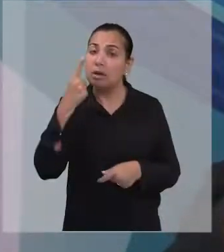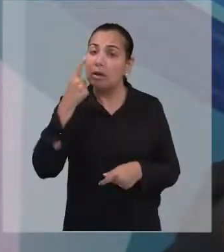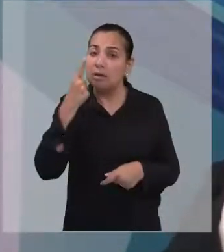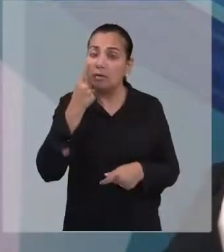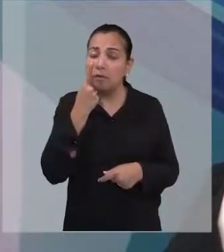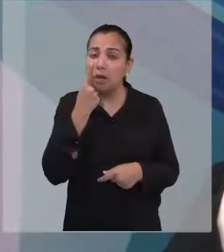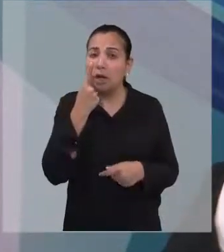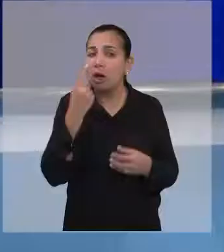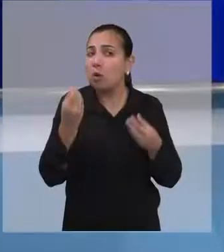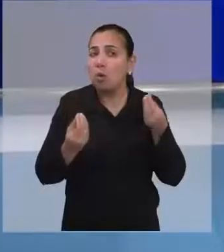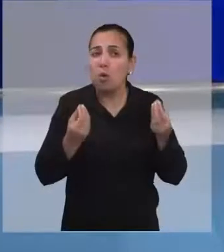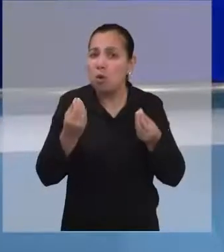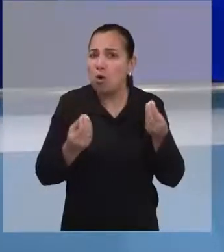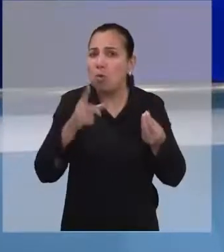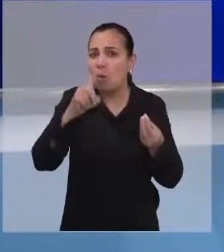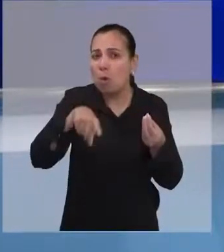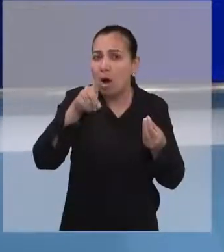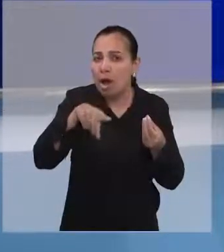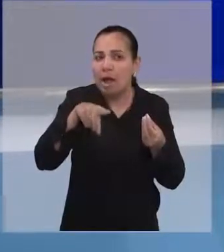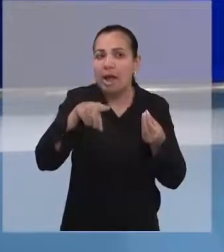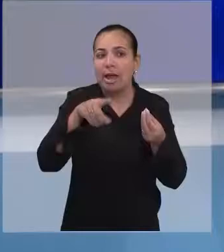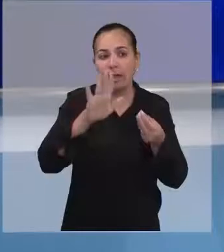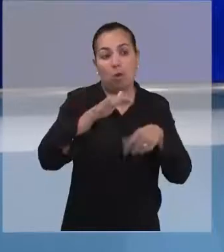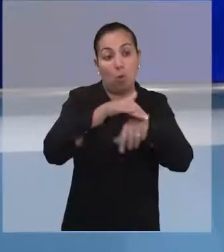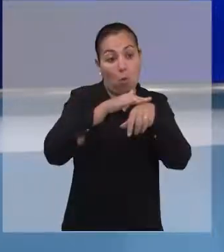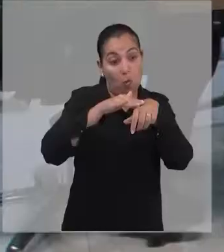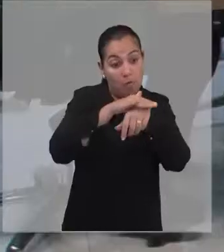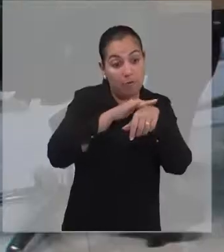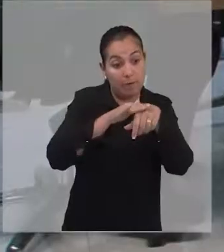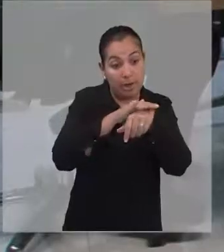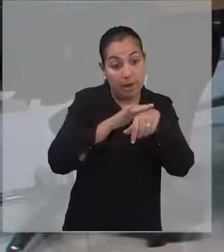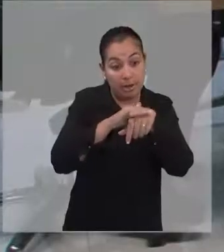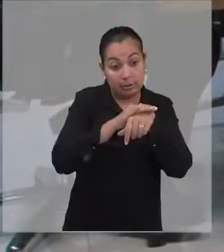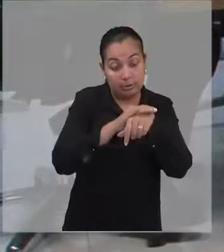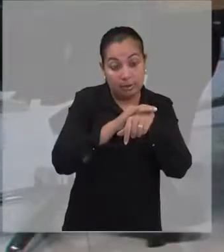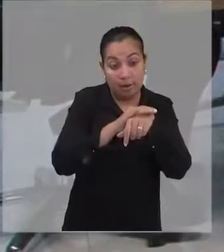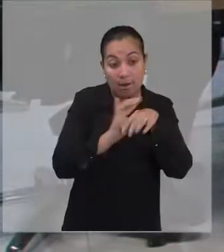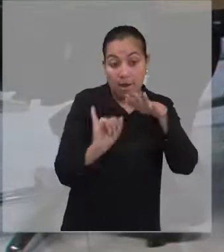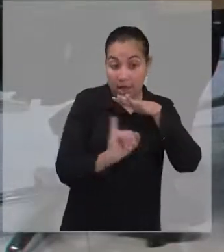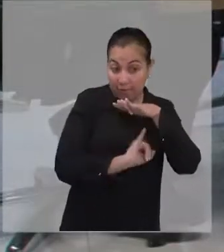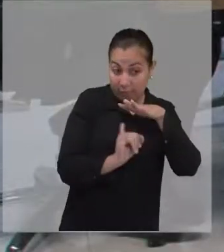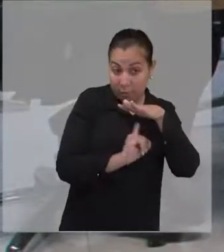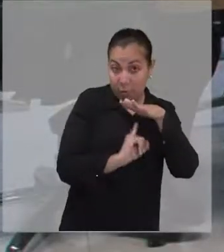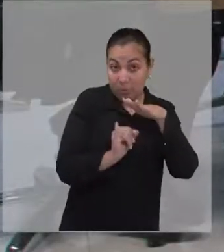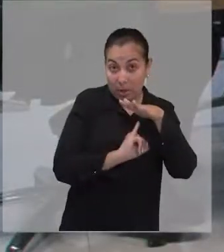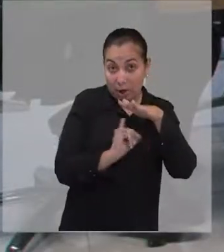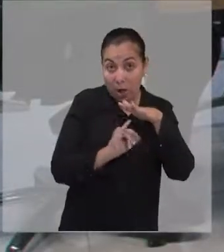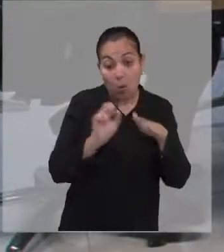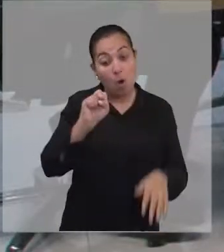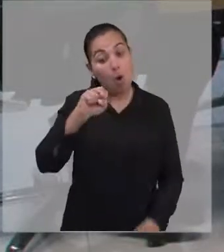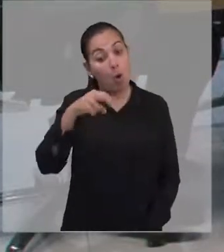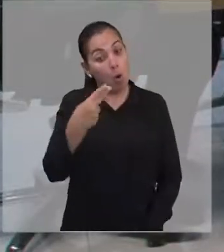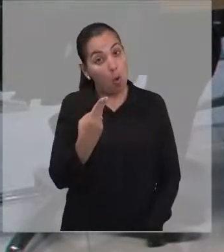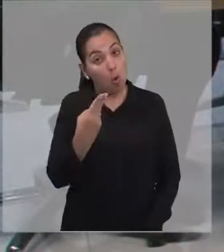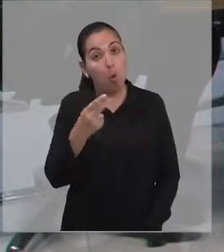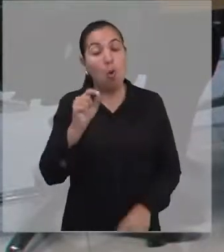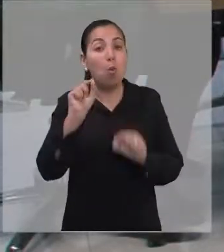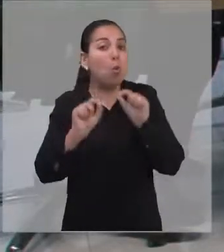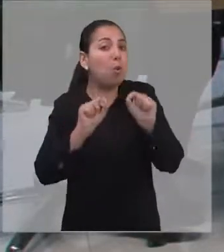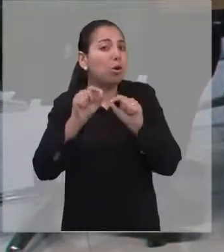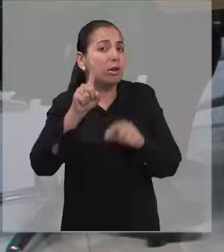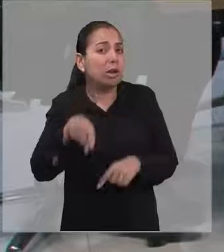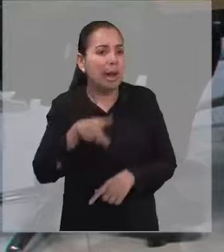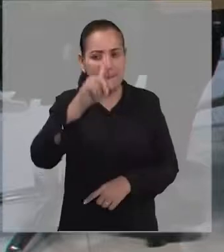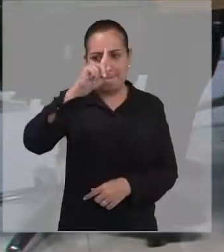e distinguir o que é uma conversa informal do que é uma